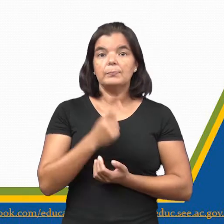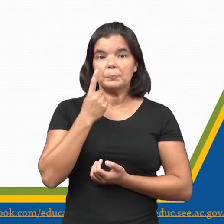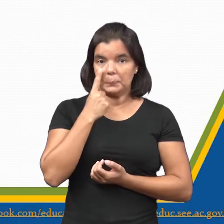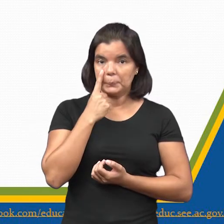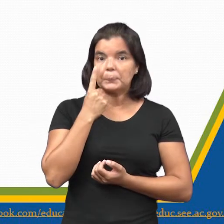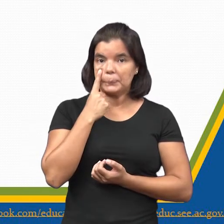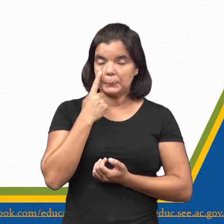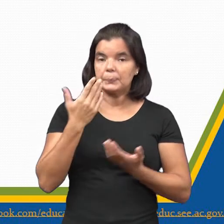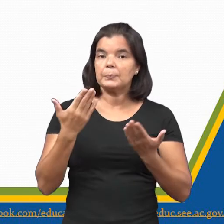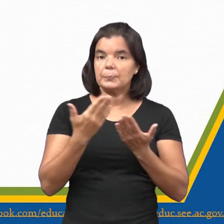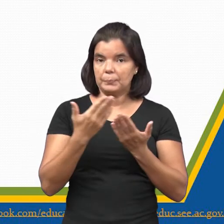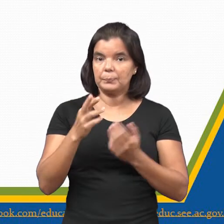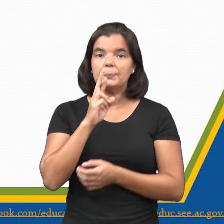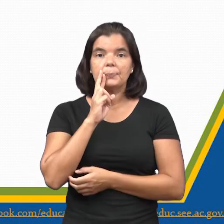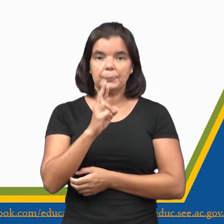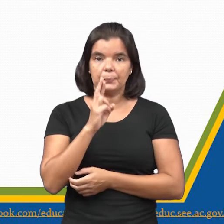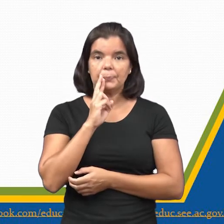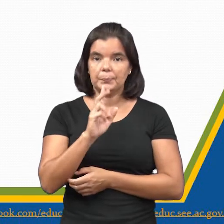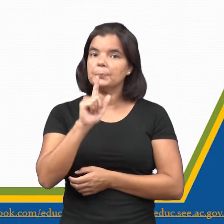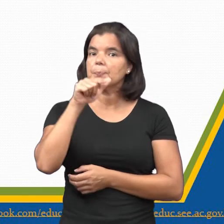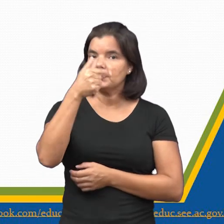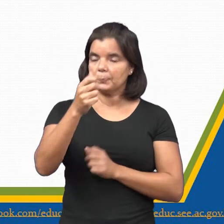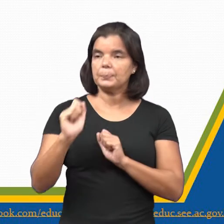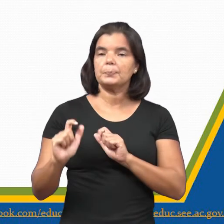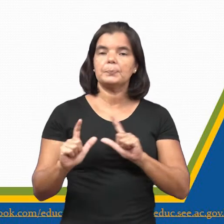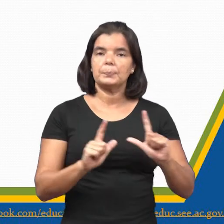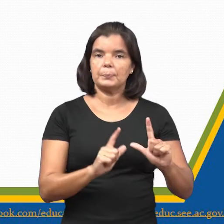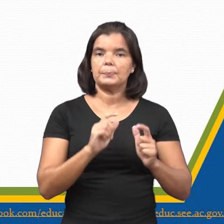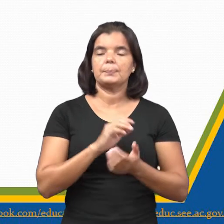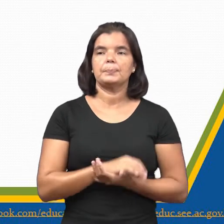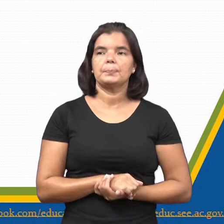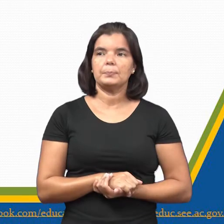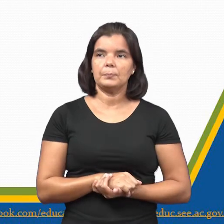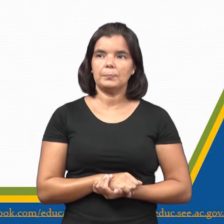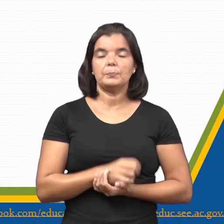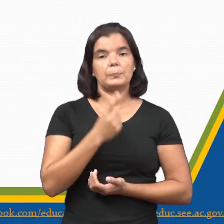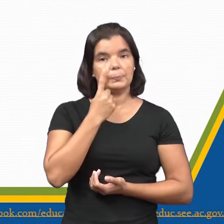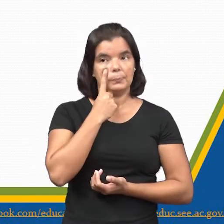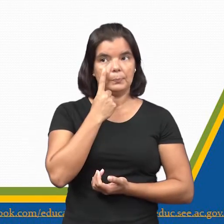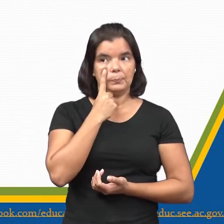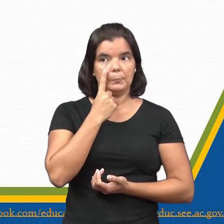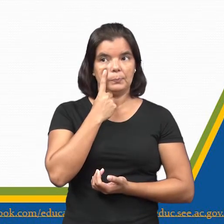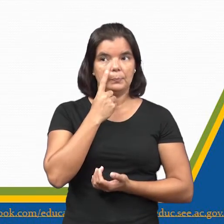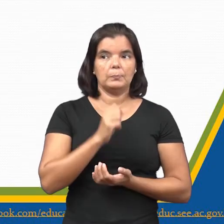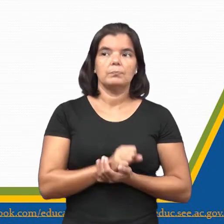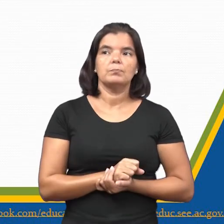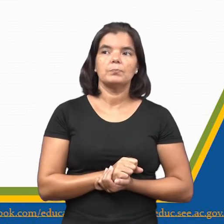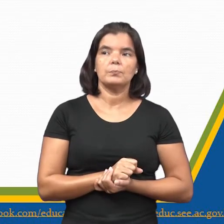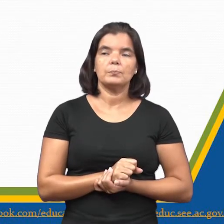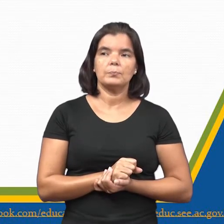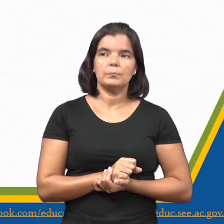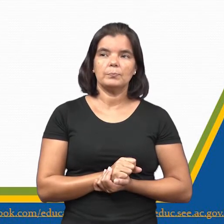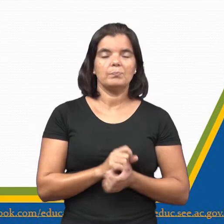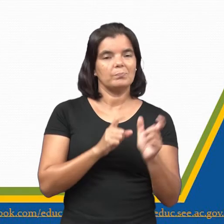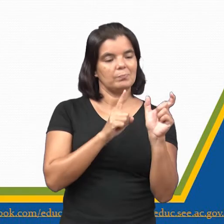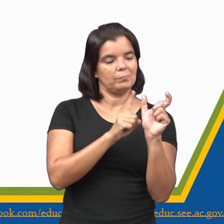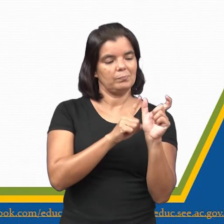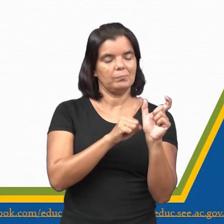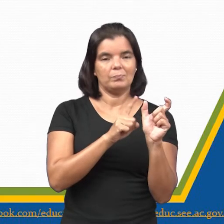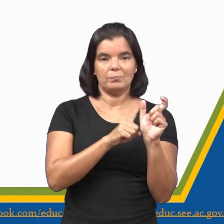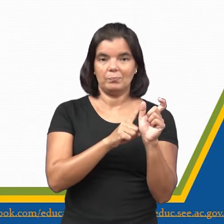Vamos ver então agora a resposta no próximo slide. Olha só. A